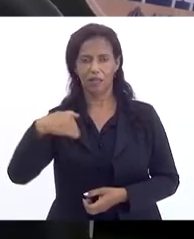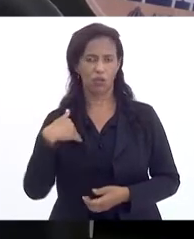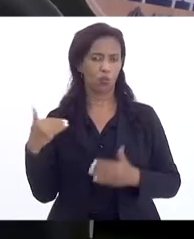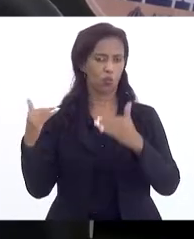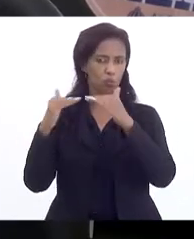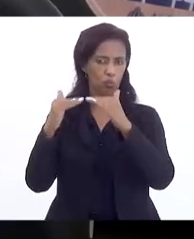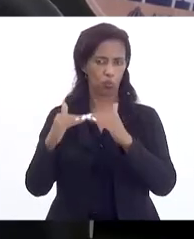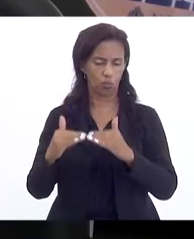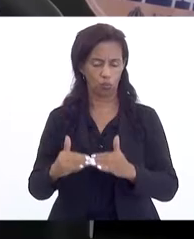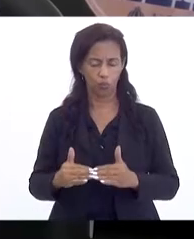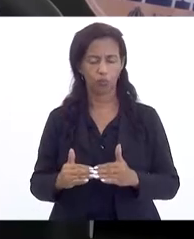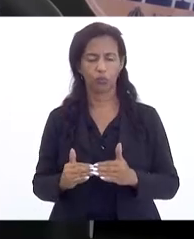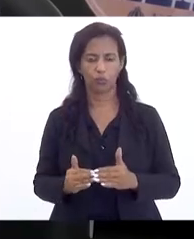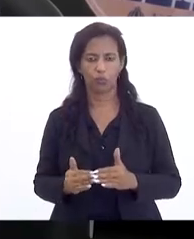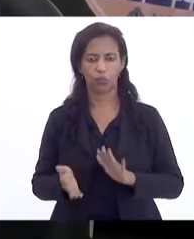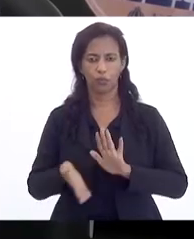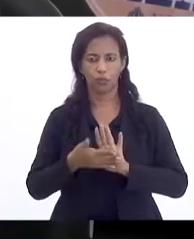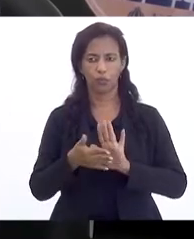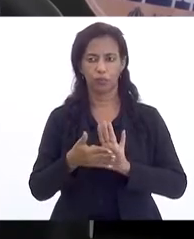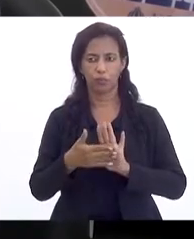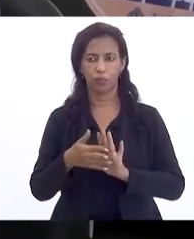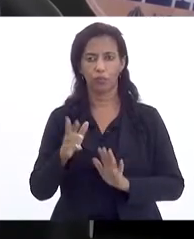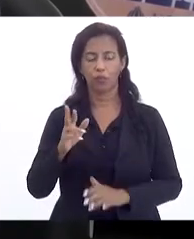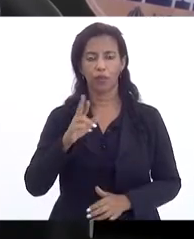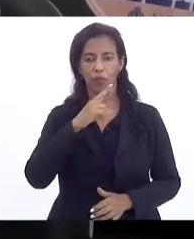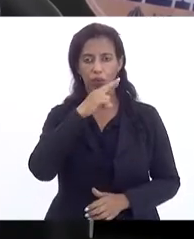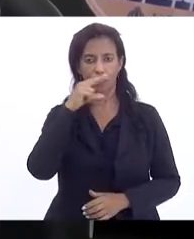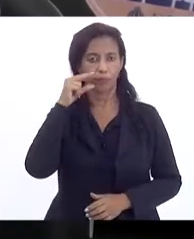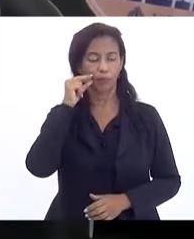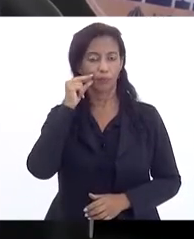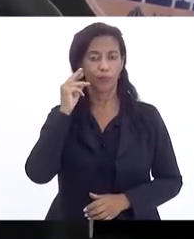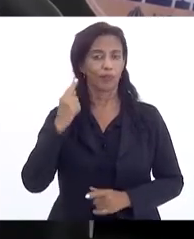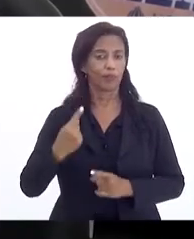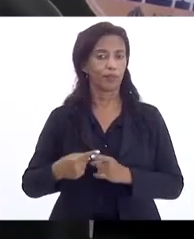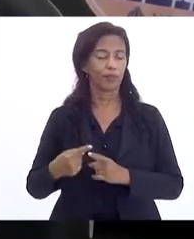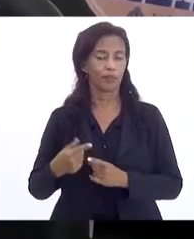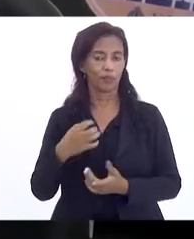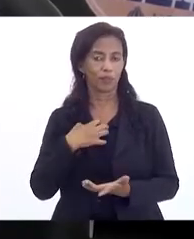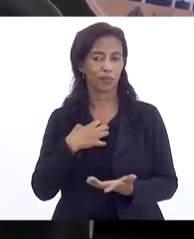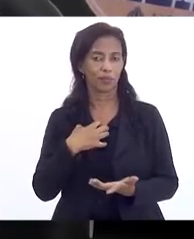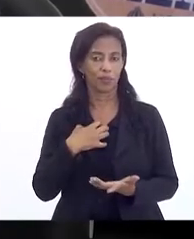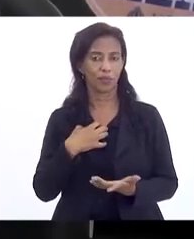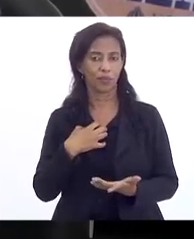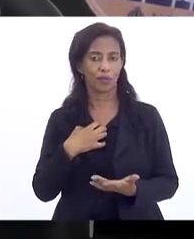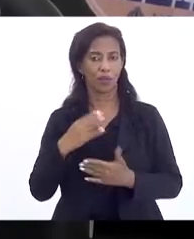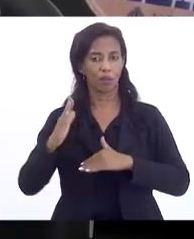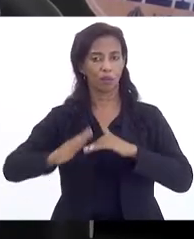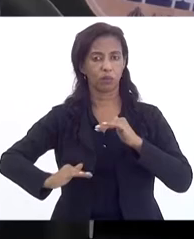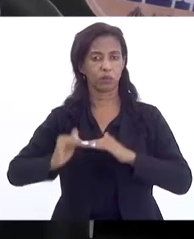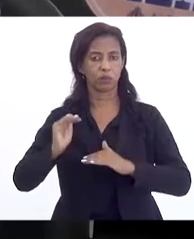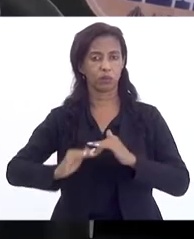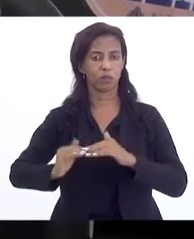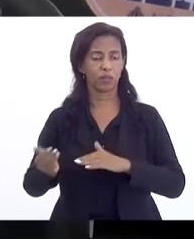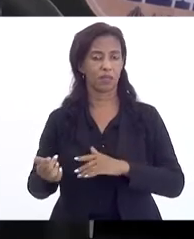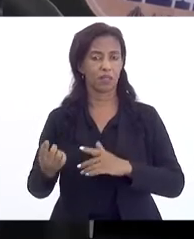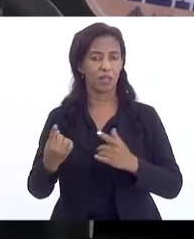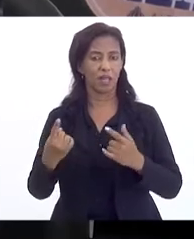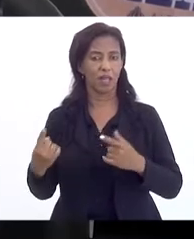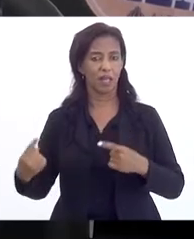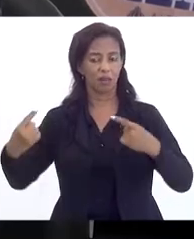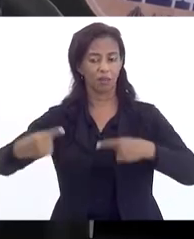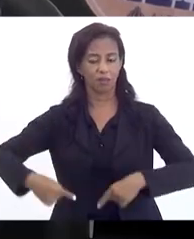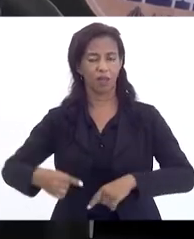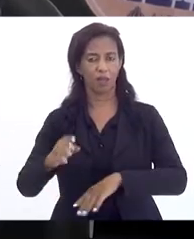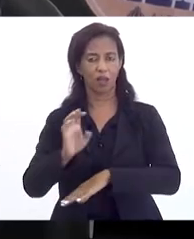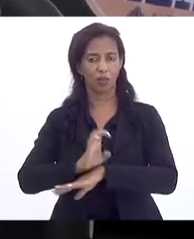aqui com o parecer do deputado Rosenberg Reis, no sentido de que a competência concorrente ao Estado. Ela está criando